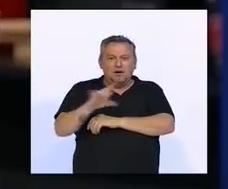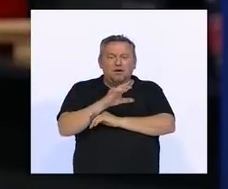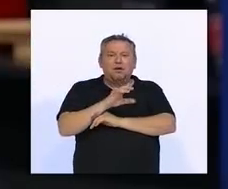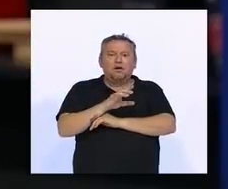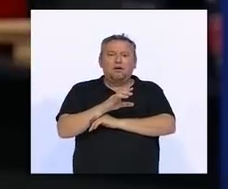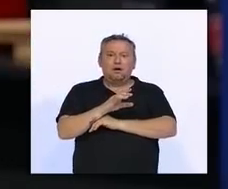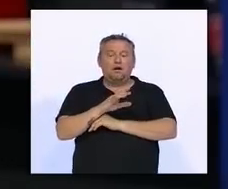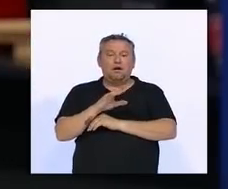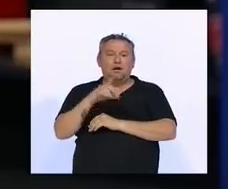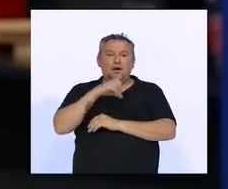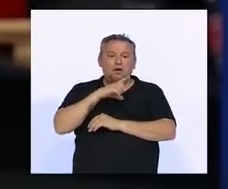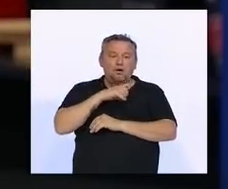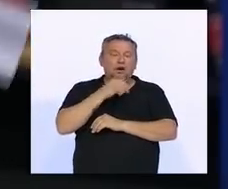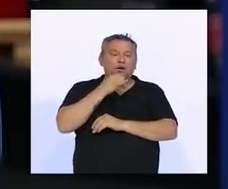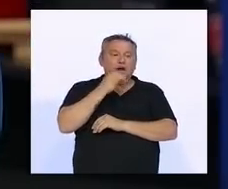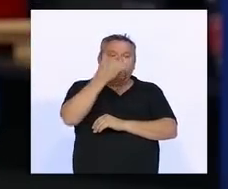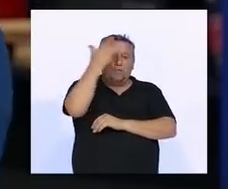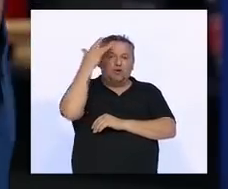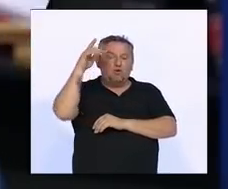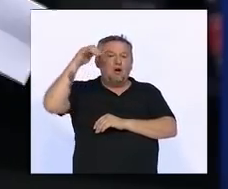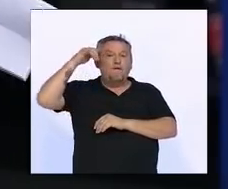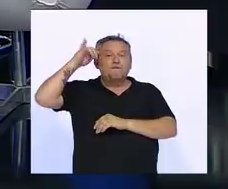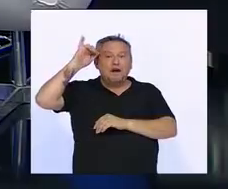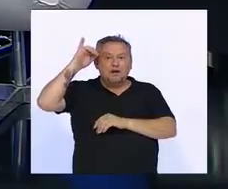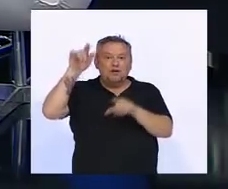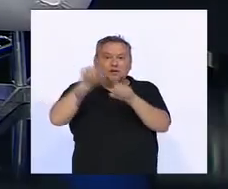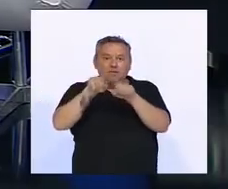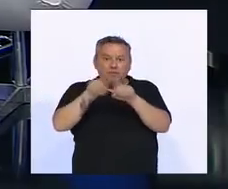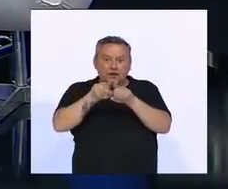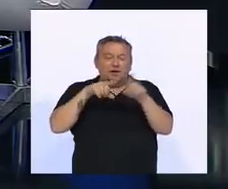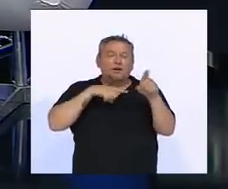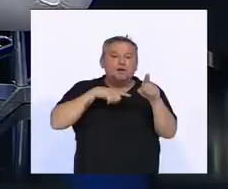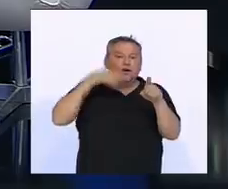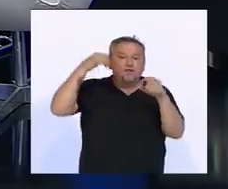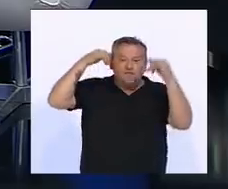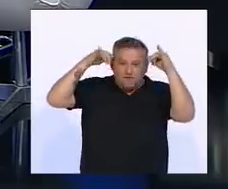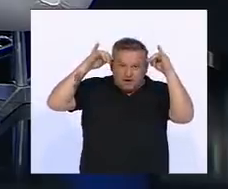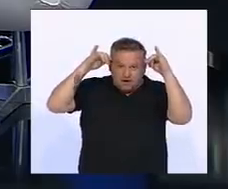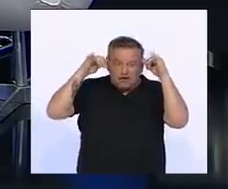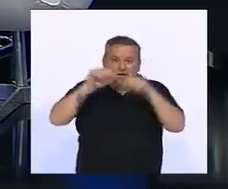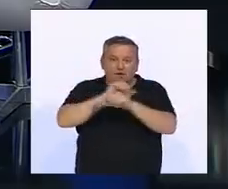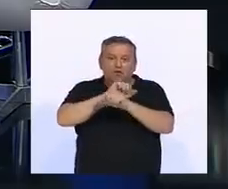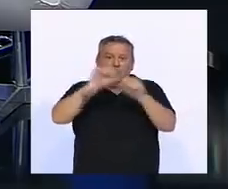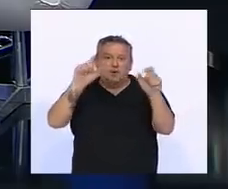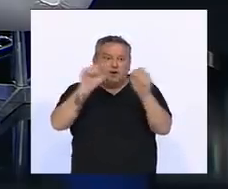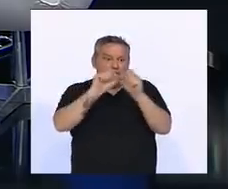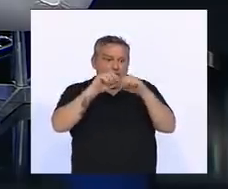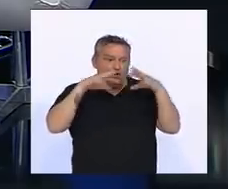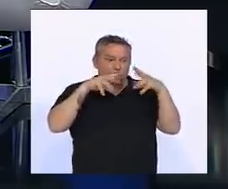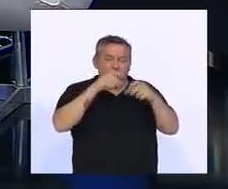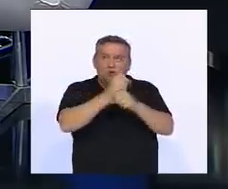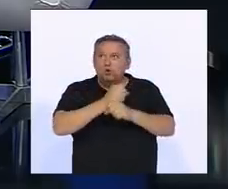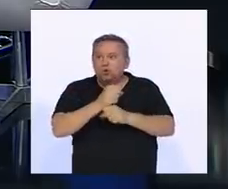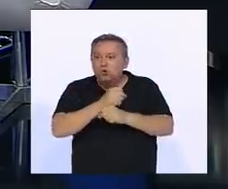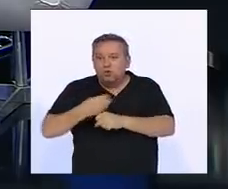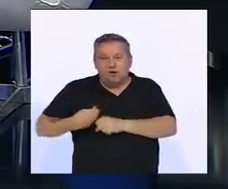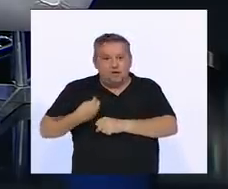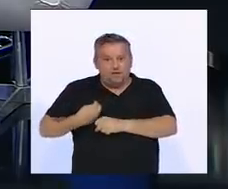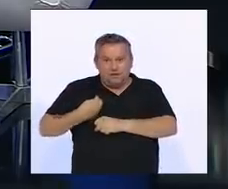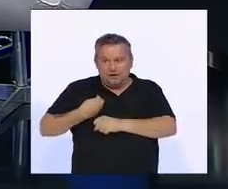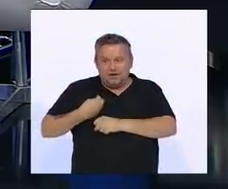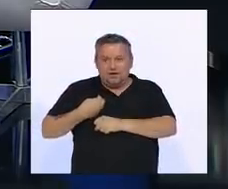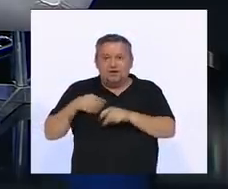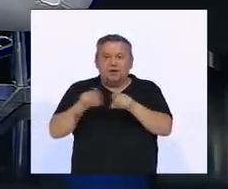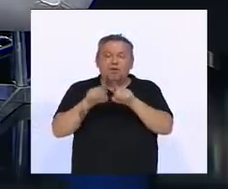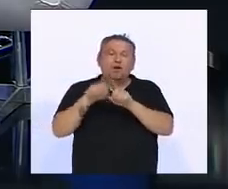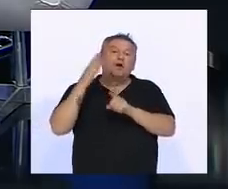votação. Eu tenho um vaqueiro que campeia o gado a manhã toda. Eu já fiz isso anos e anos da minha vida junto com eles. E